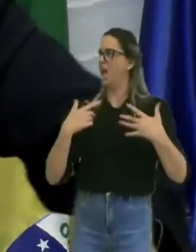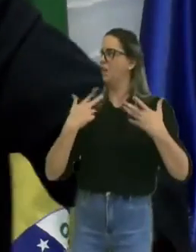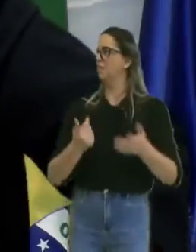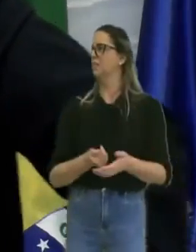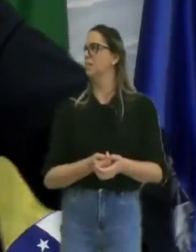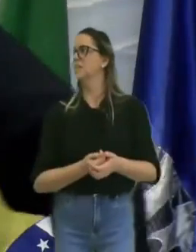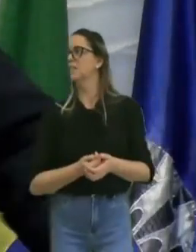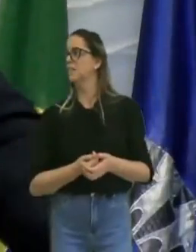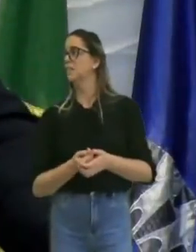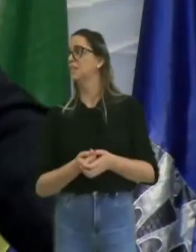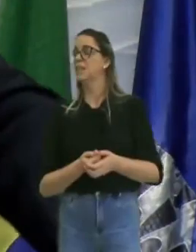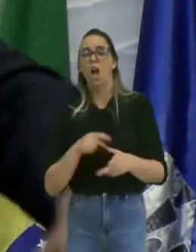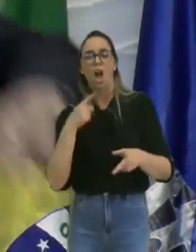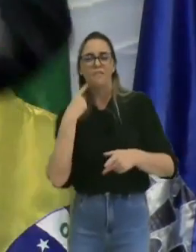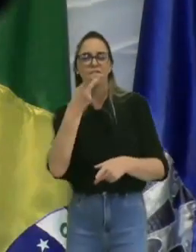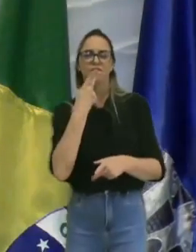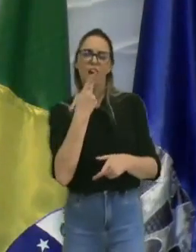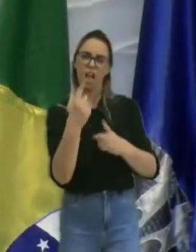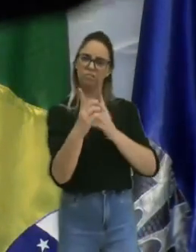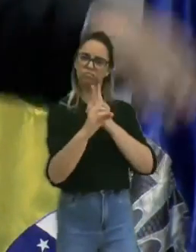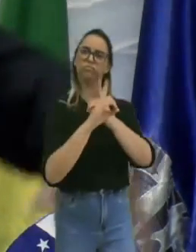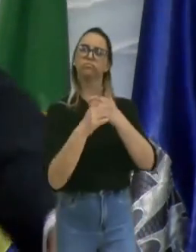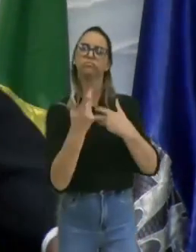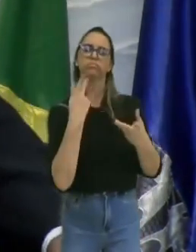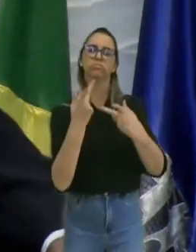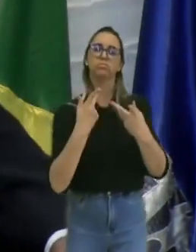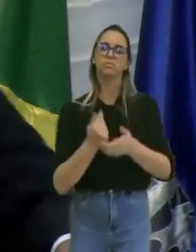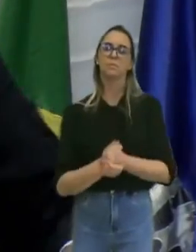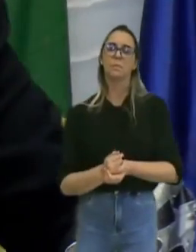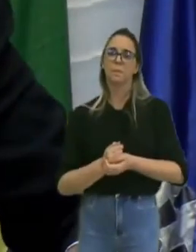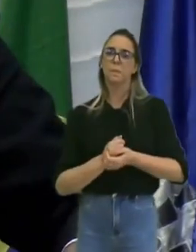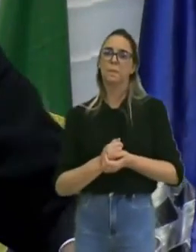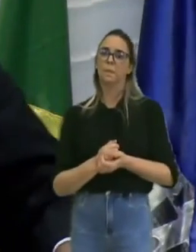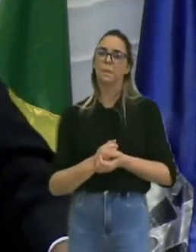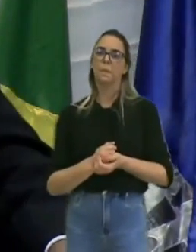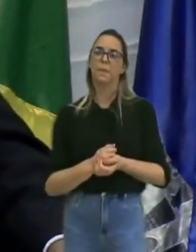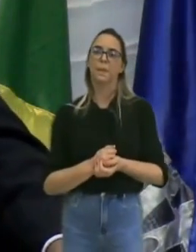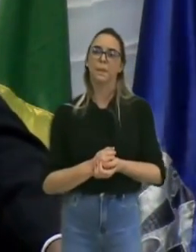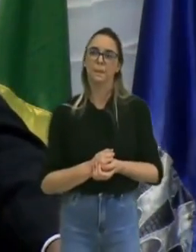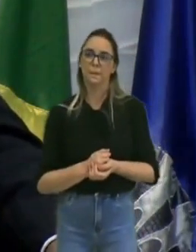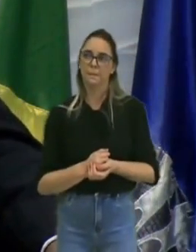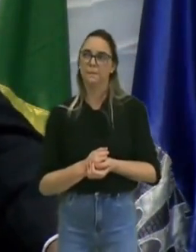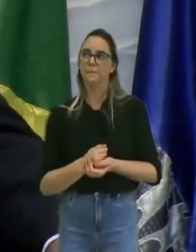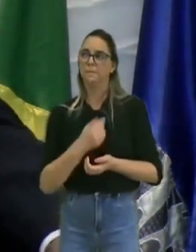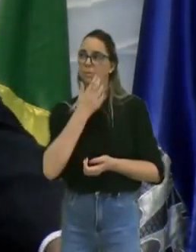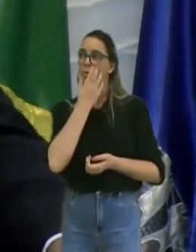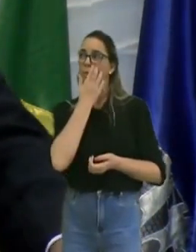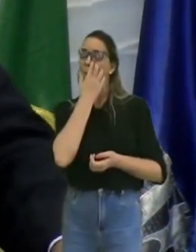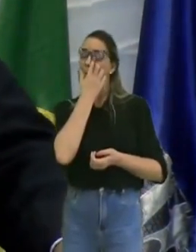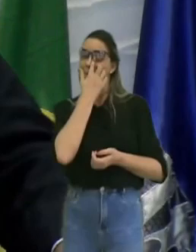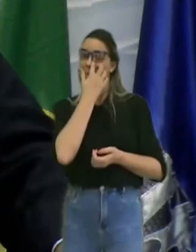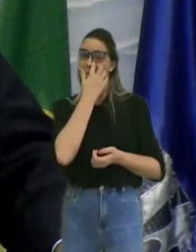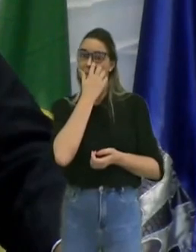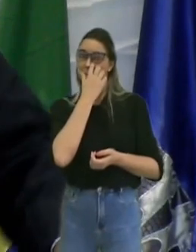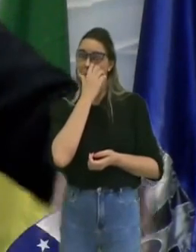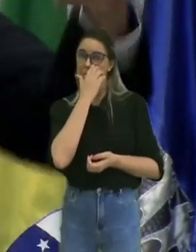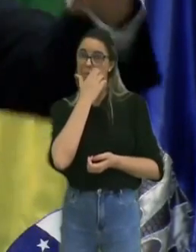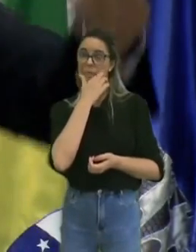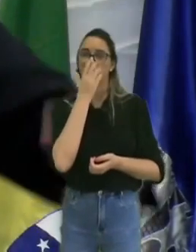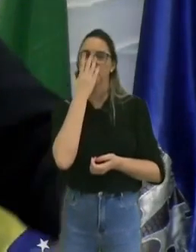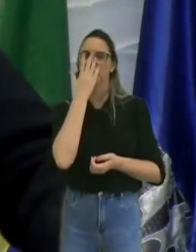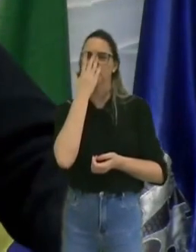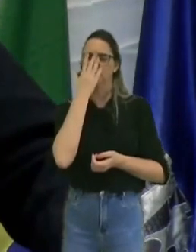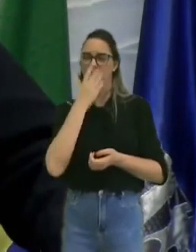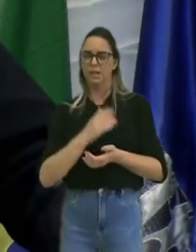meu senhor, para dizer na sua cara. Tire seus capangas, bota dentro da sua sala, pode dizer na sua cara, máquina. Para ver se você é mais que eu. Eu e o